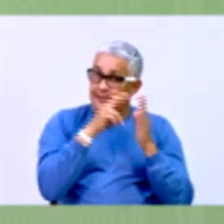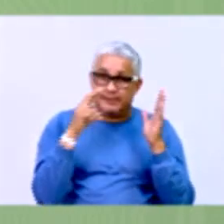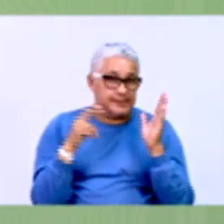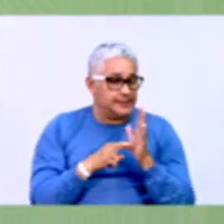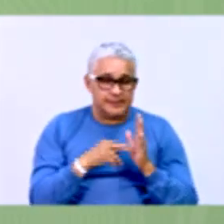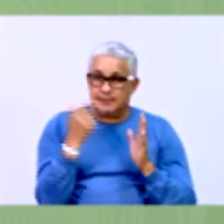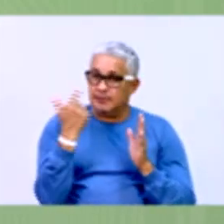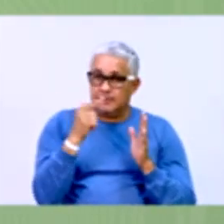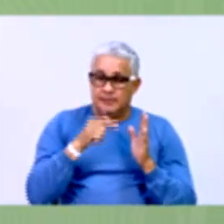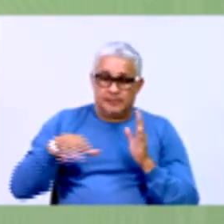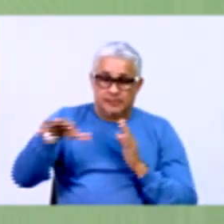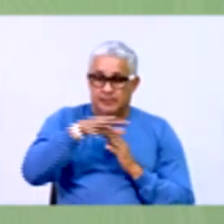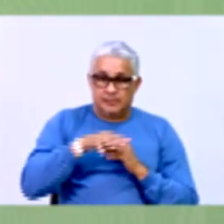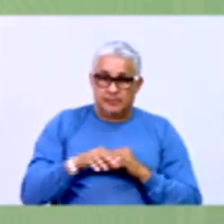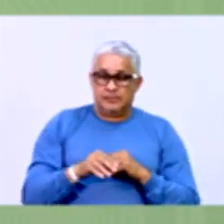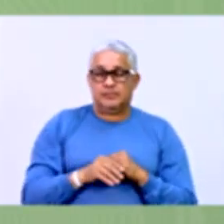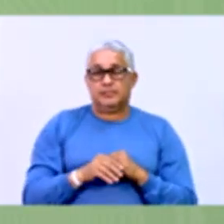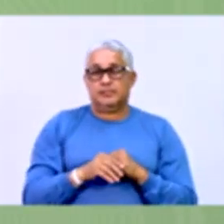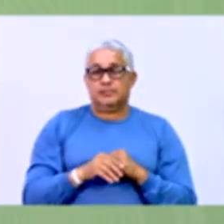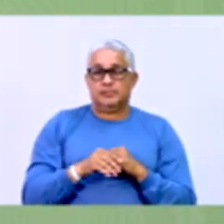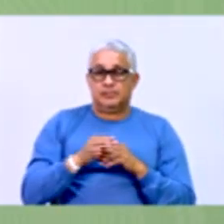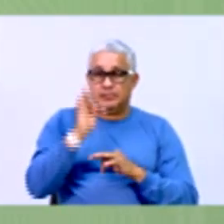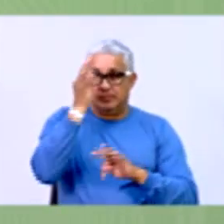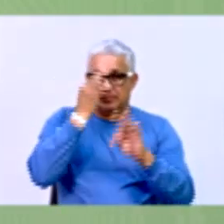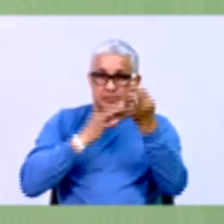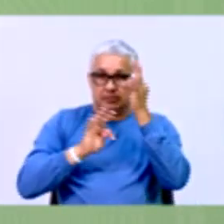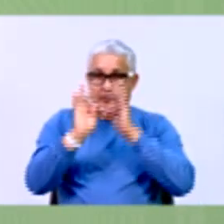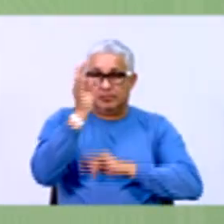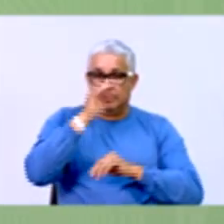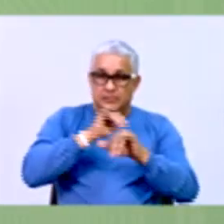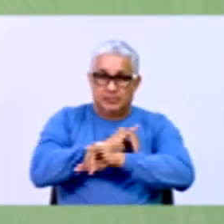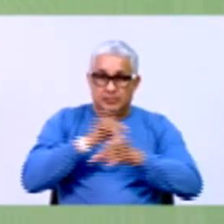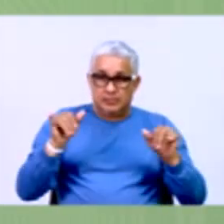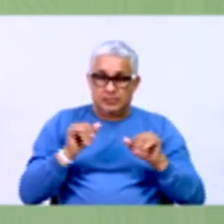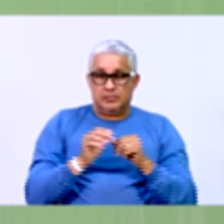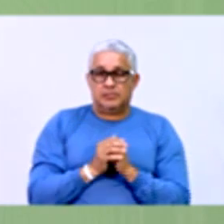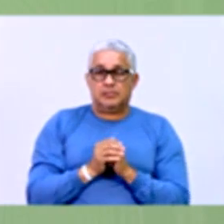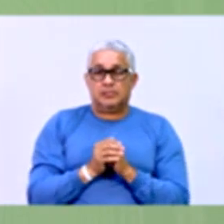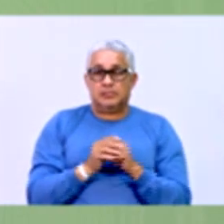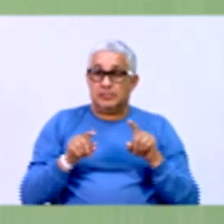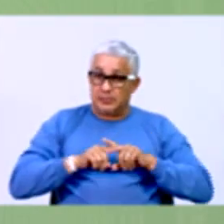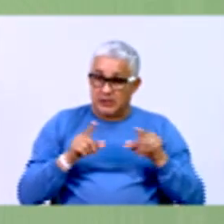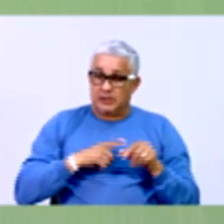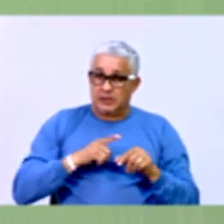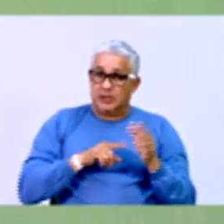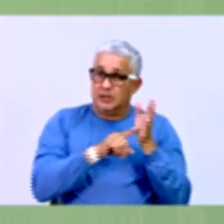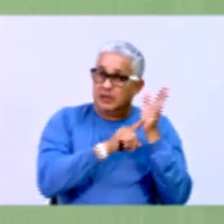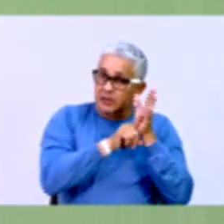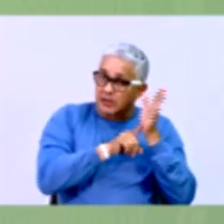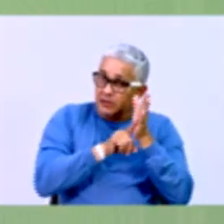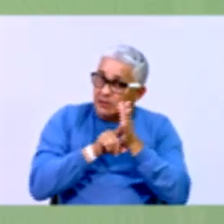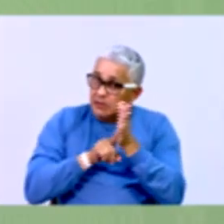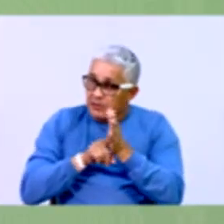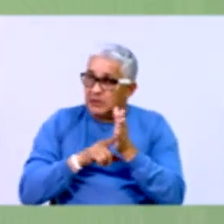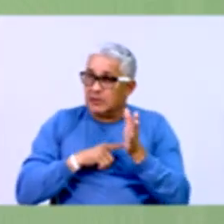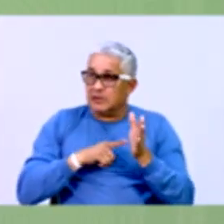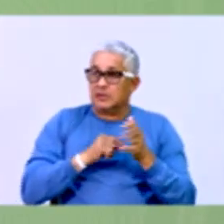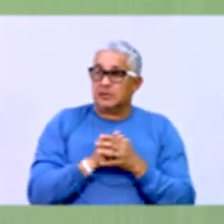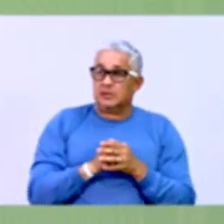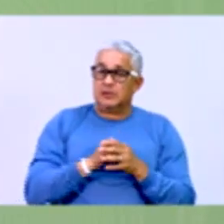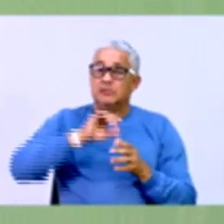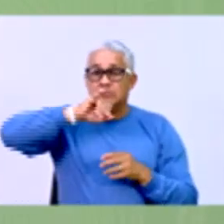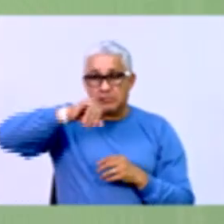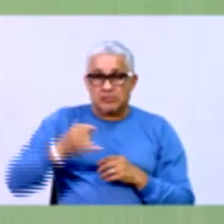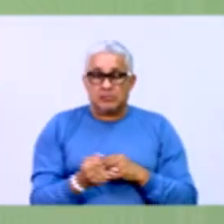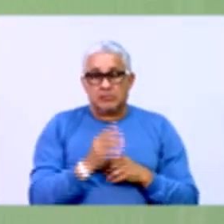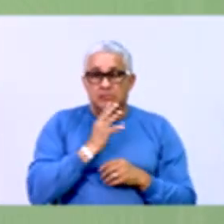para a nossa área de tecnologia de informação, mas as auditorias elas são feitas dessa forma, aproveitando